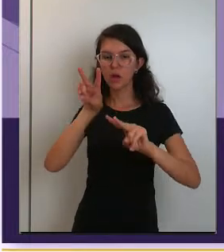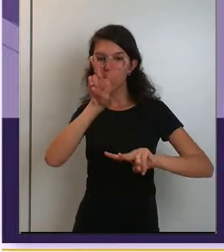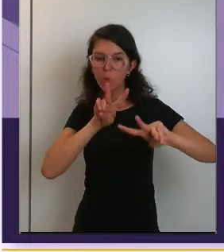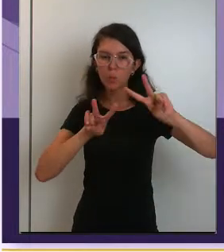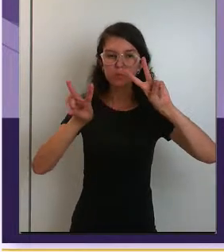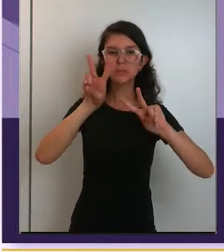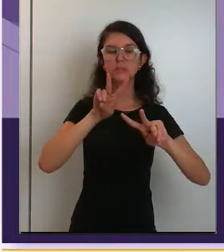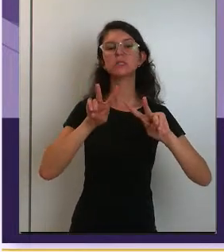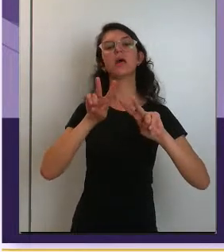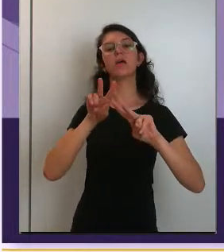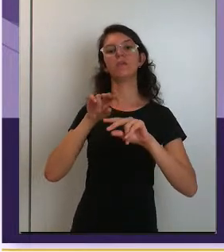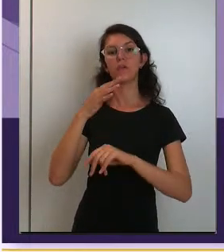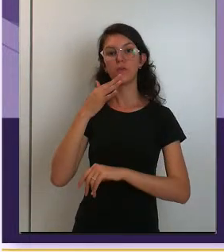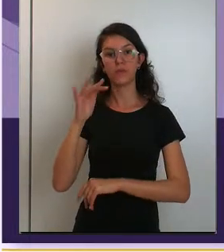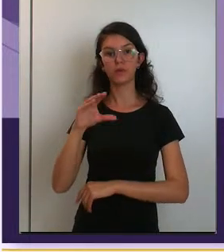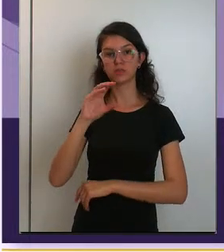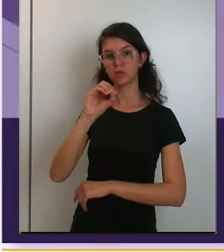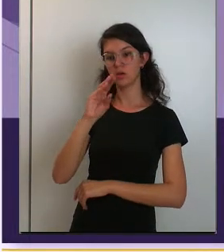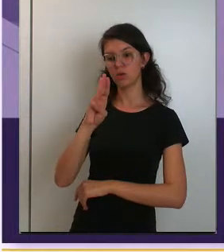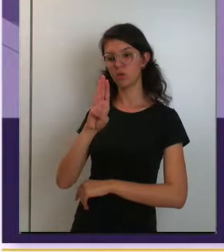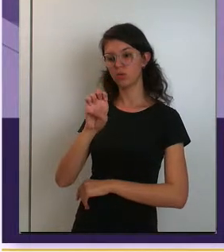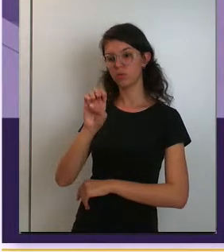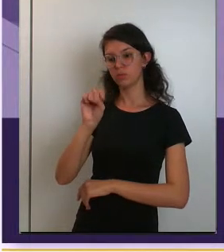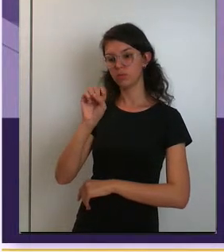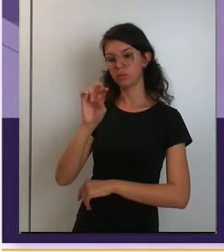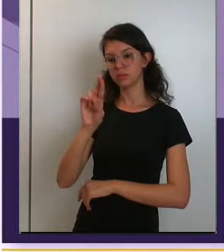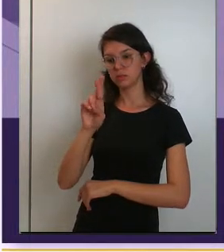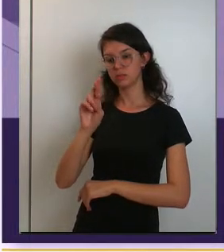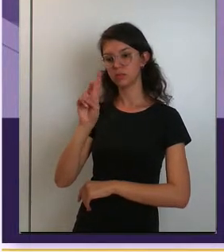gente identifica aí as mortes,